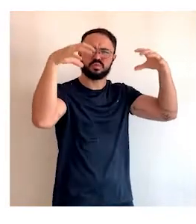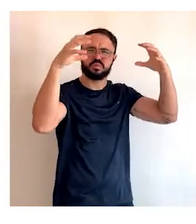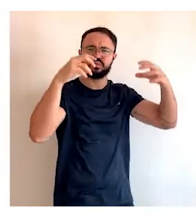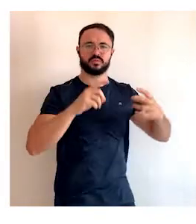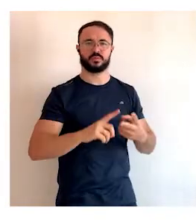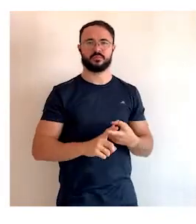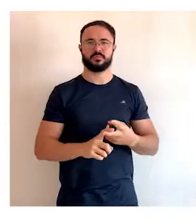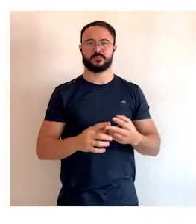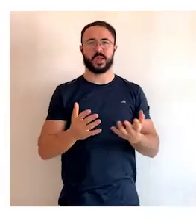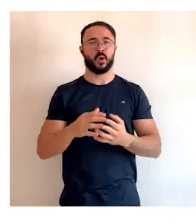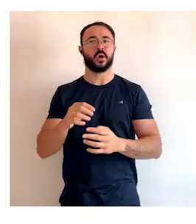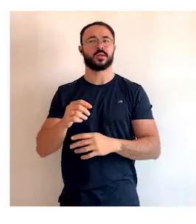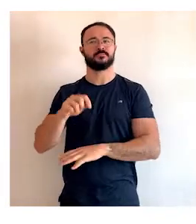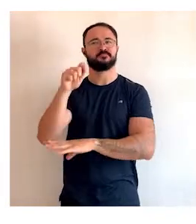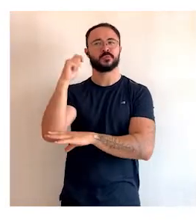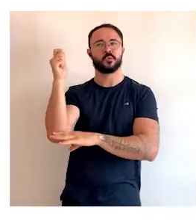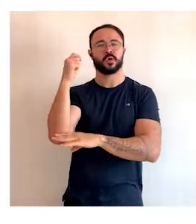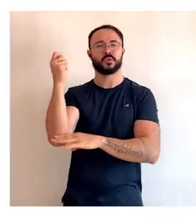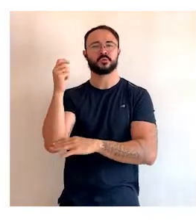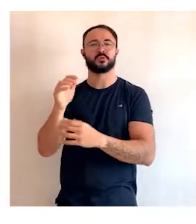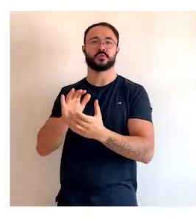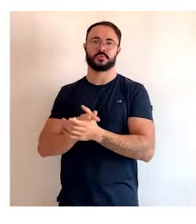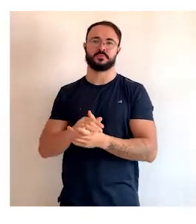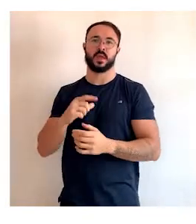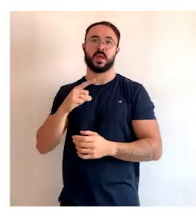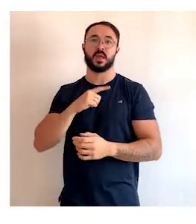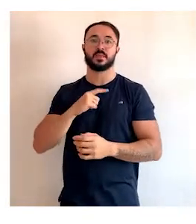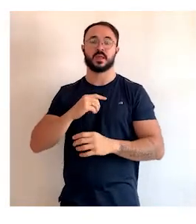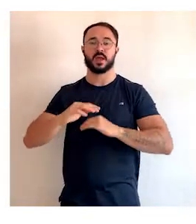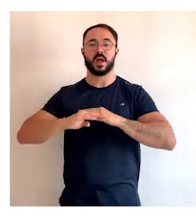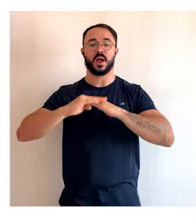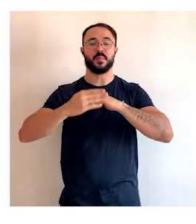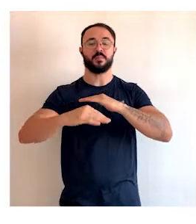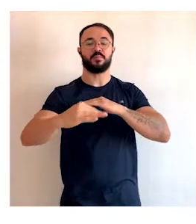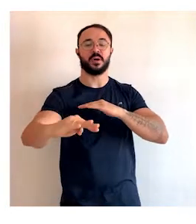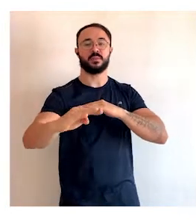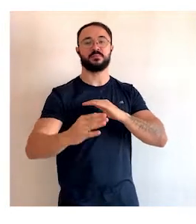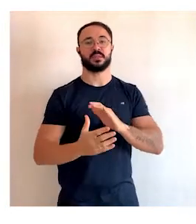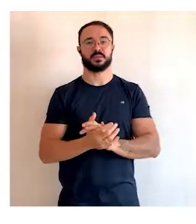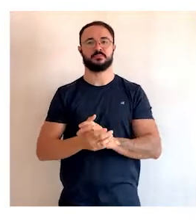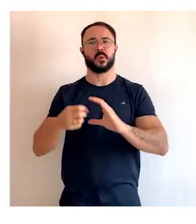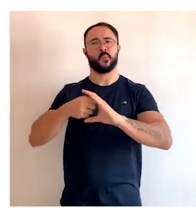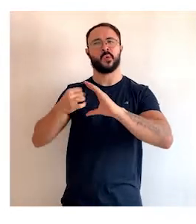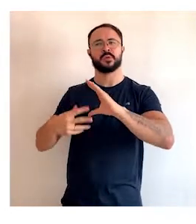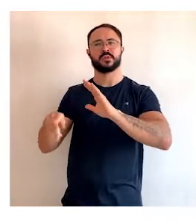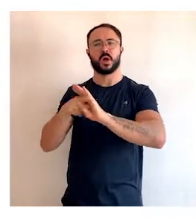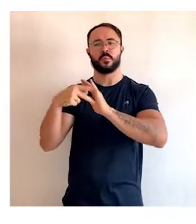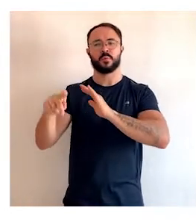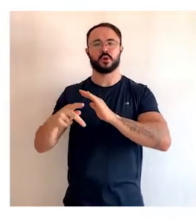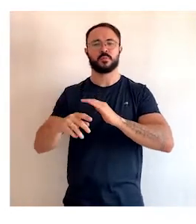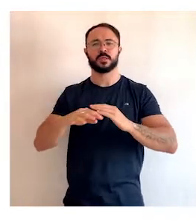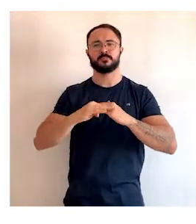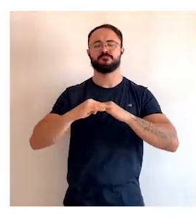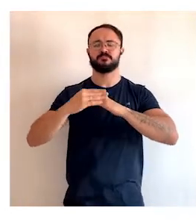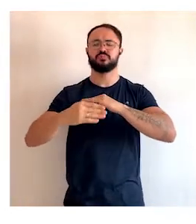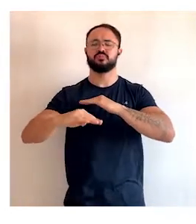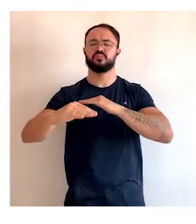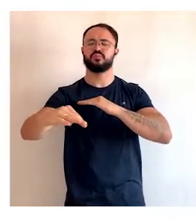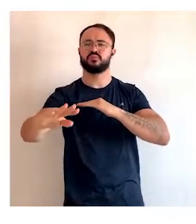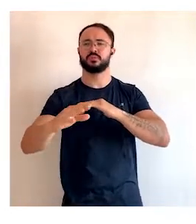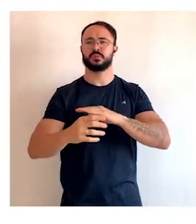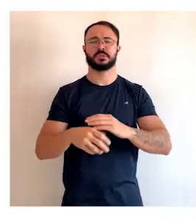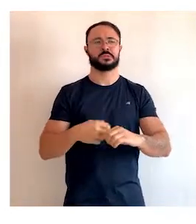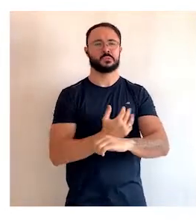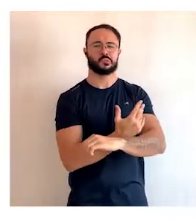Vamos viajar para o Rio Grande do Sul? Lá nós temos o bioma Pampa. Ele é caracterizado por uma vegetação rasteira, que é